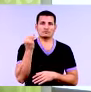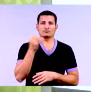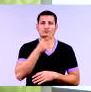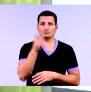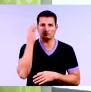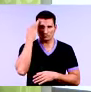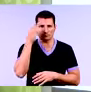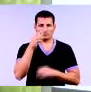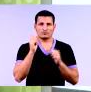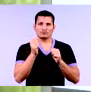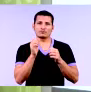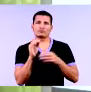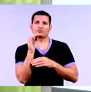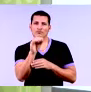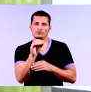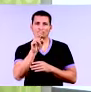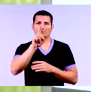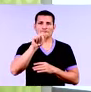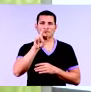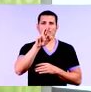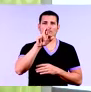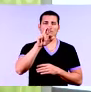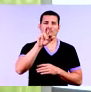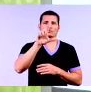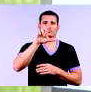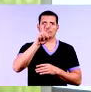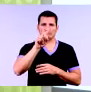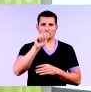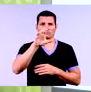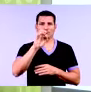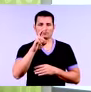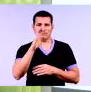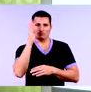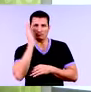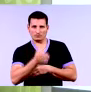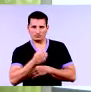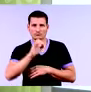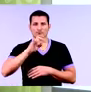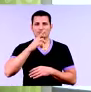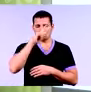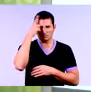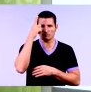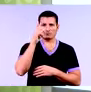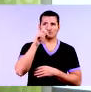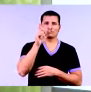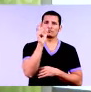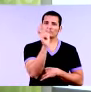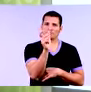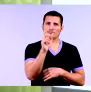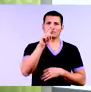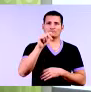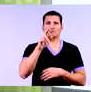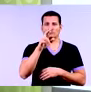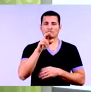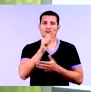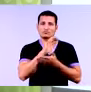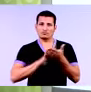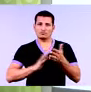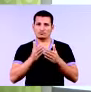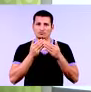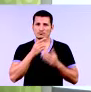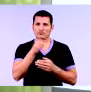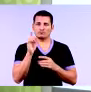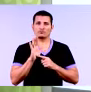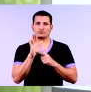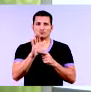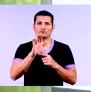colocar o valor diretamente ou criar a variável. O texto pede que vocês criem, que vocês exibam o texto por